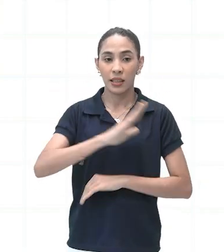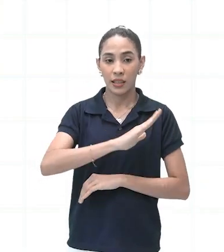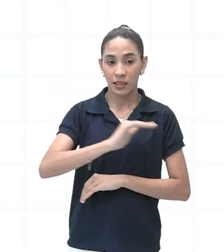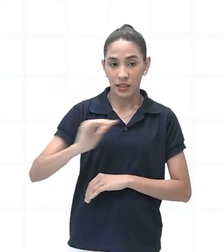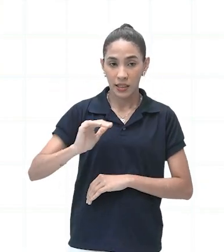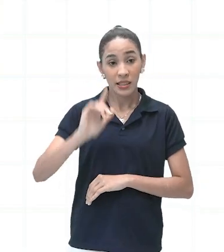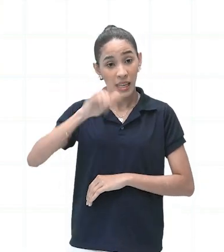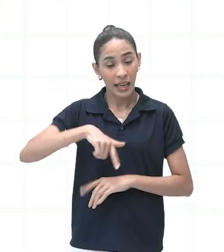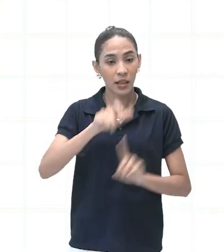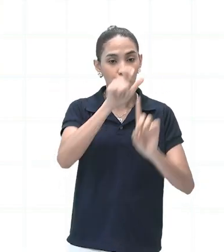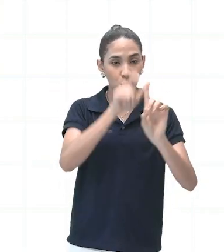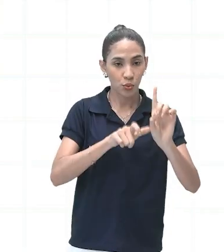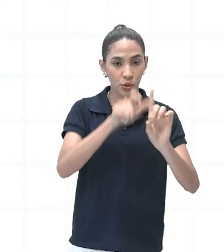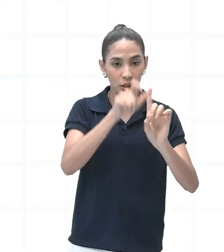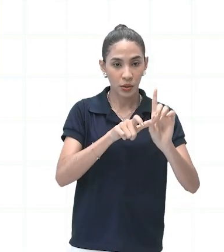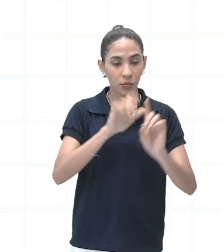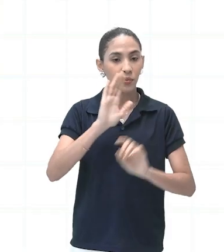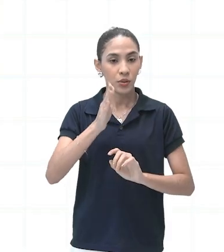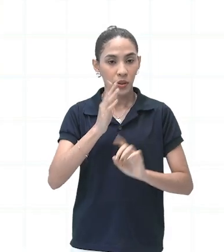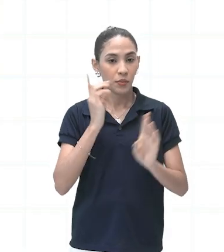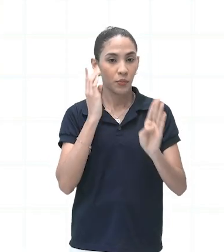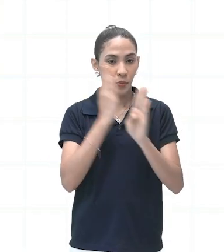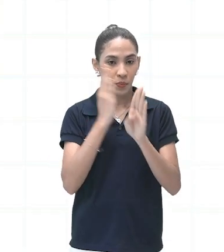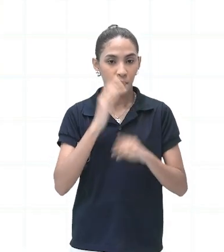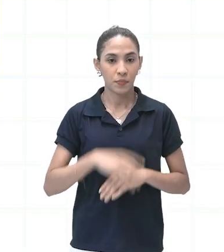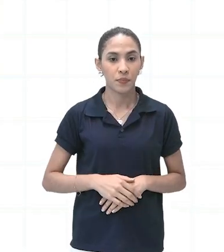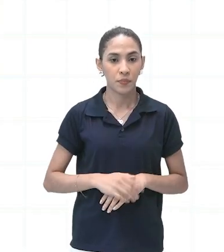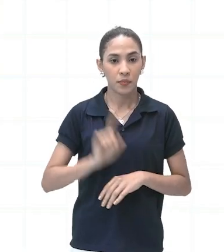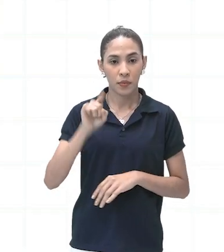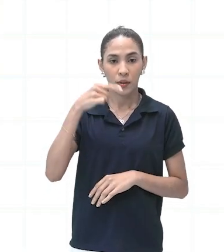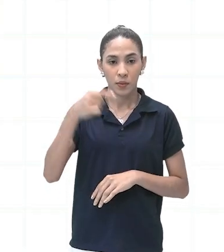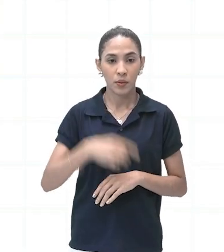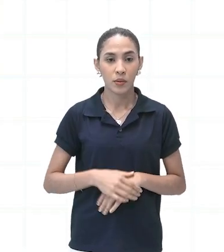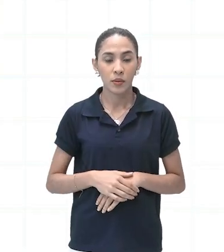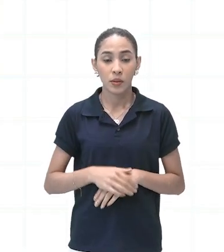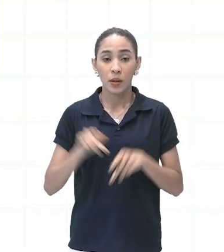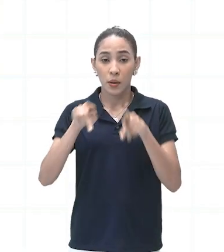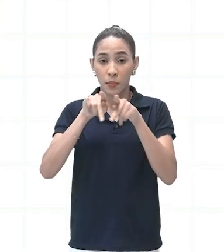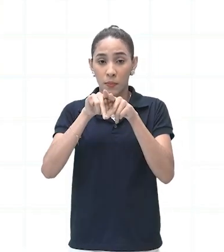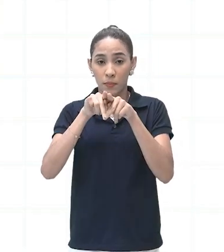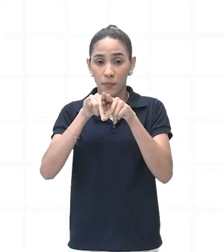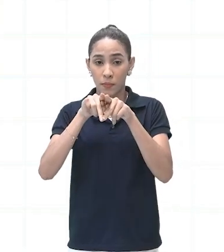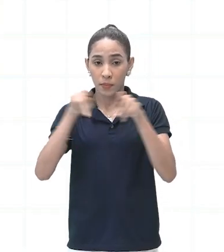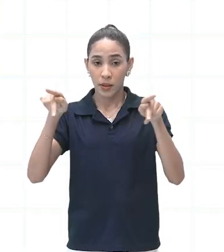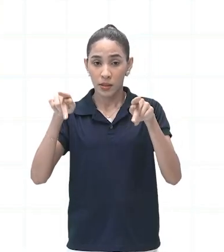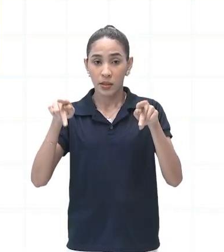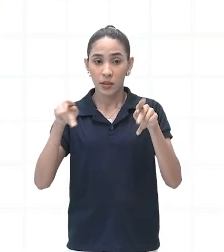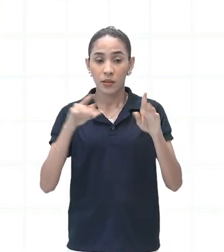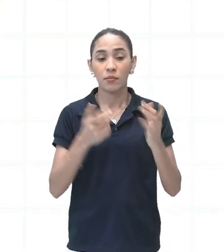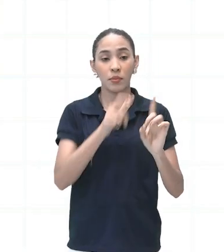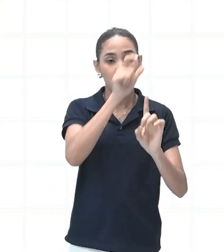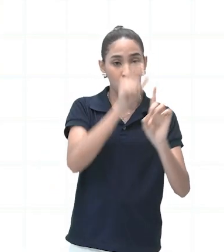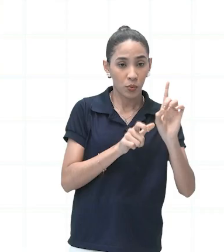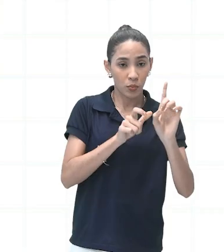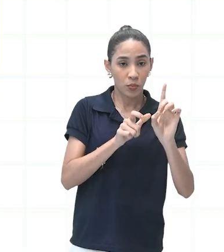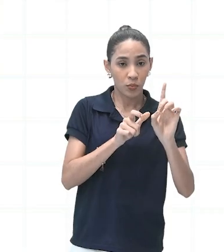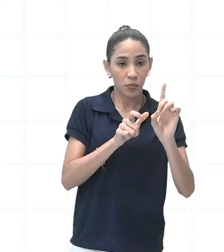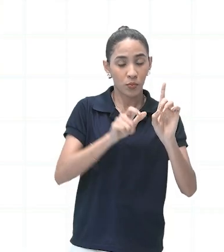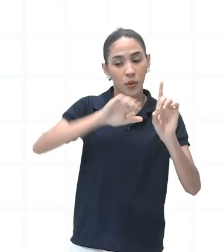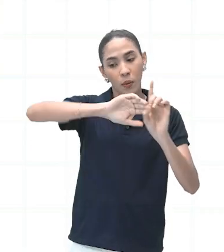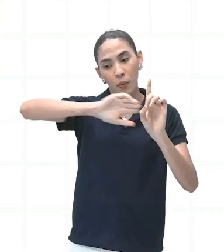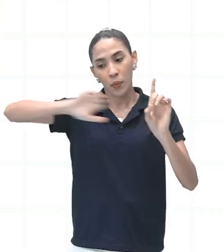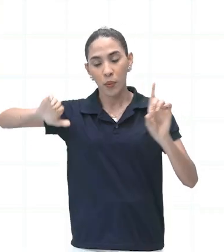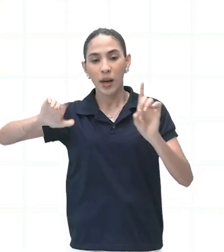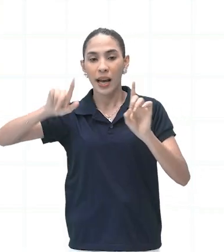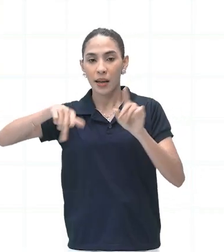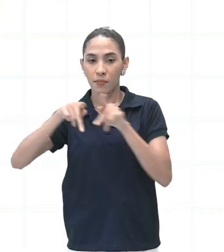desta oração, já está aqui definido. Aí nota o seguinte: o predicado, né? Uma vez que eu encontro o sujeito, tudo que sobra é